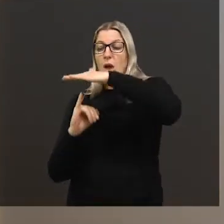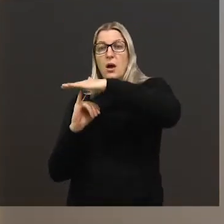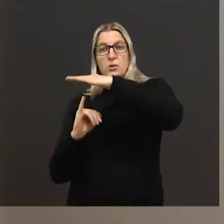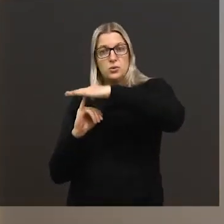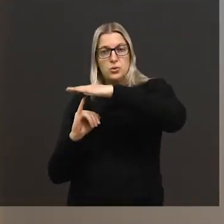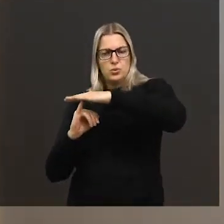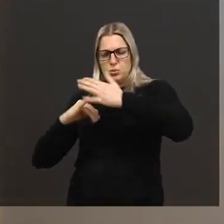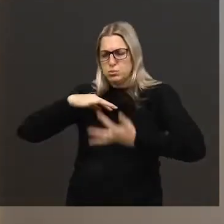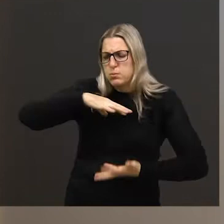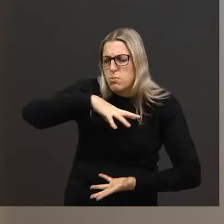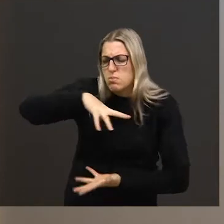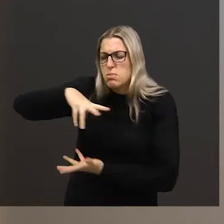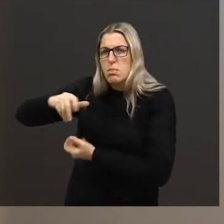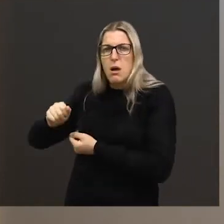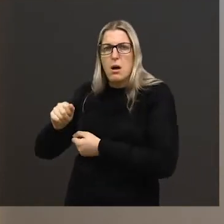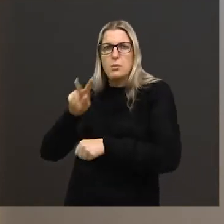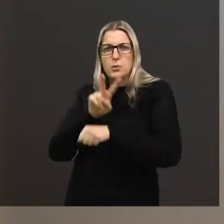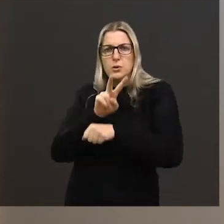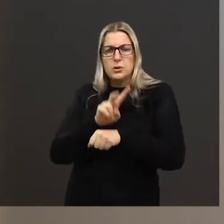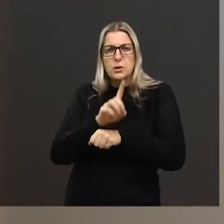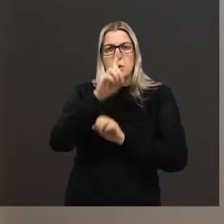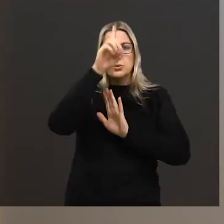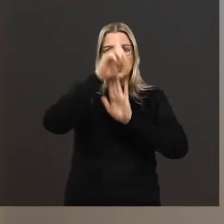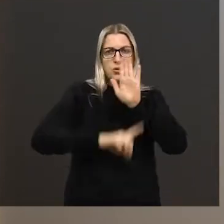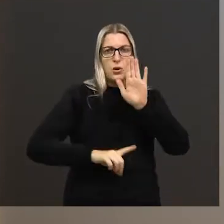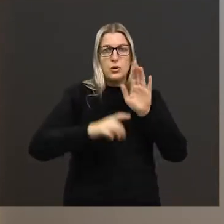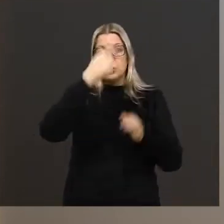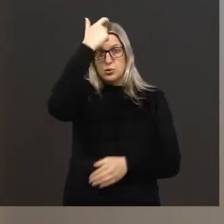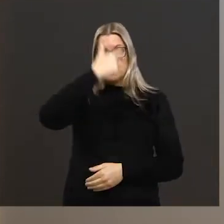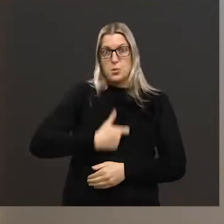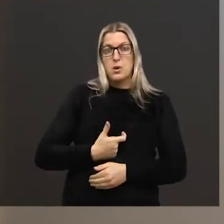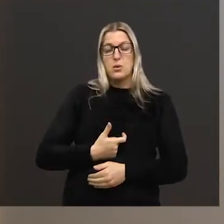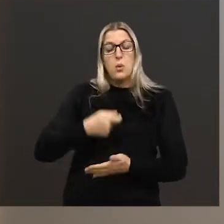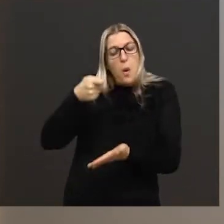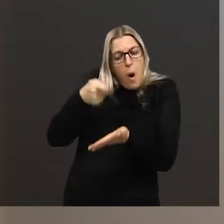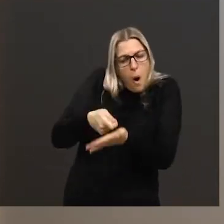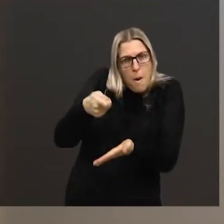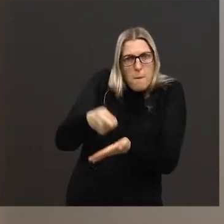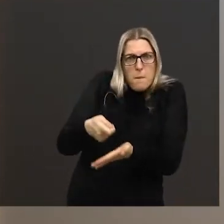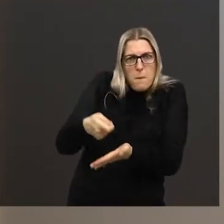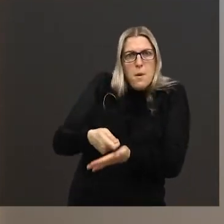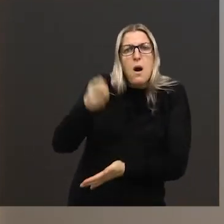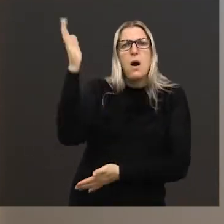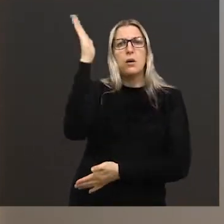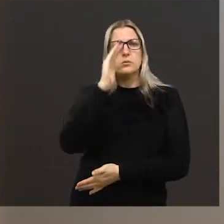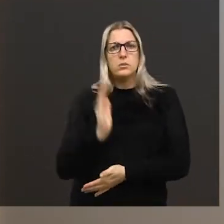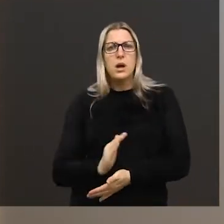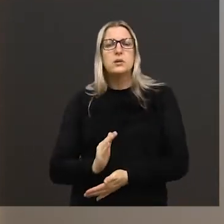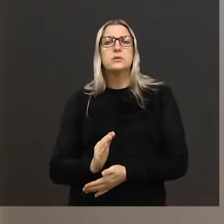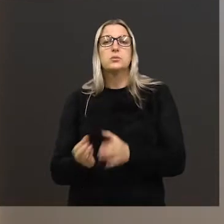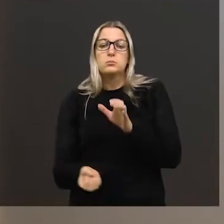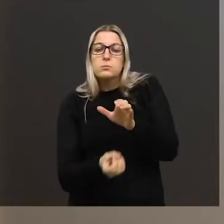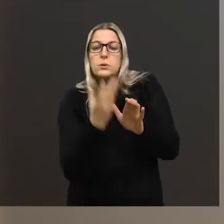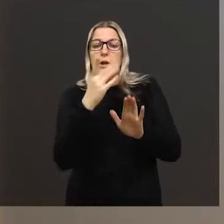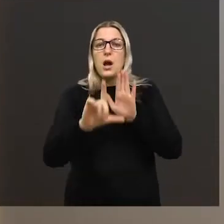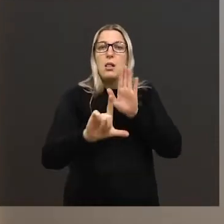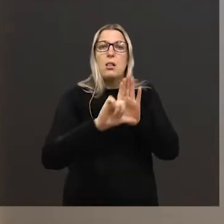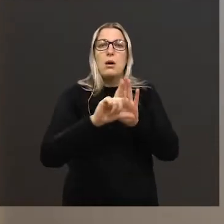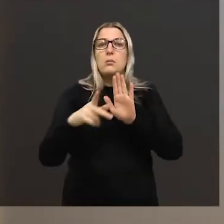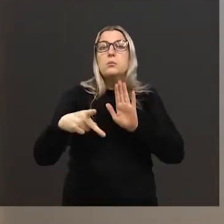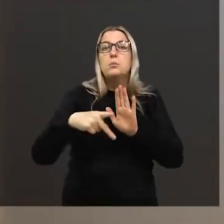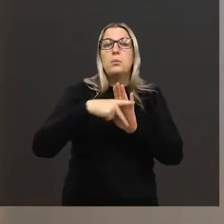Institutos internacionais de proteção aos direitos humanos que acabaram obrigando o Brasil, então, a produzir